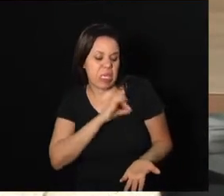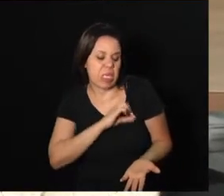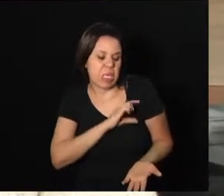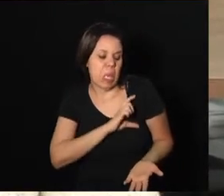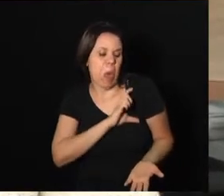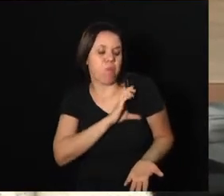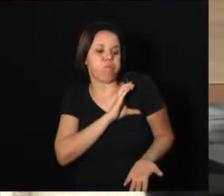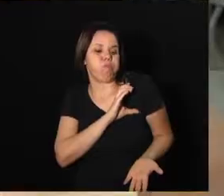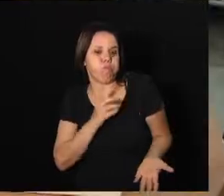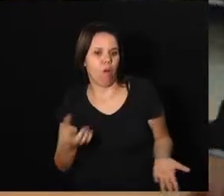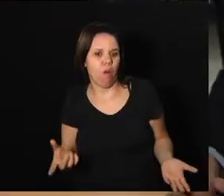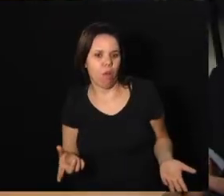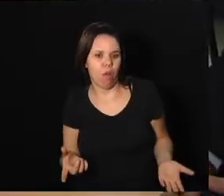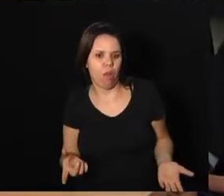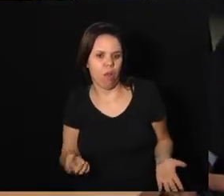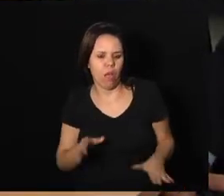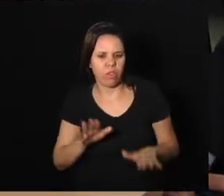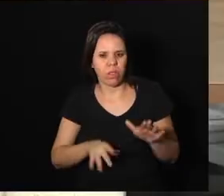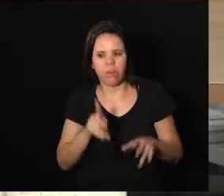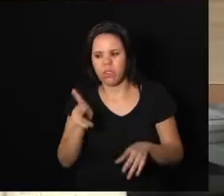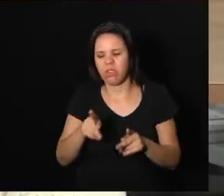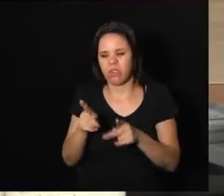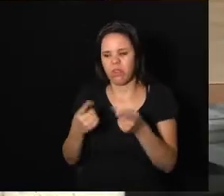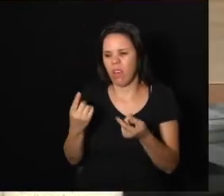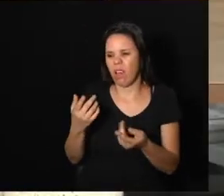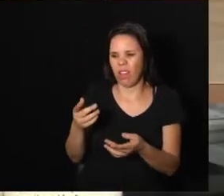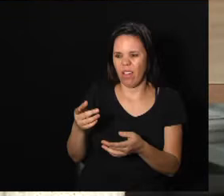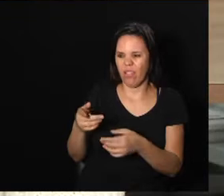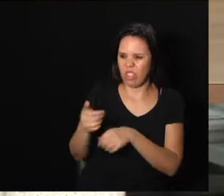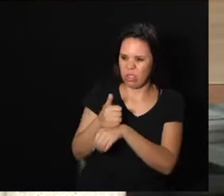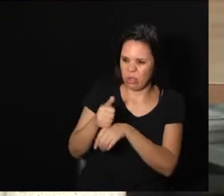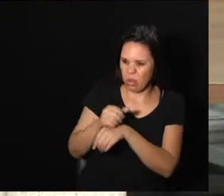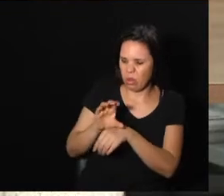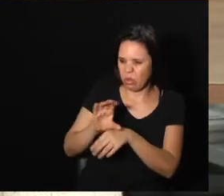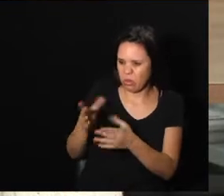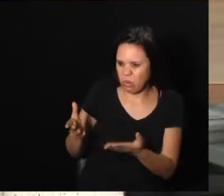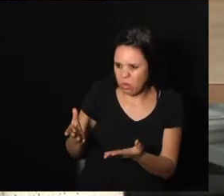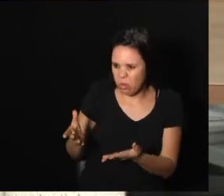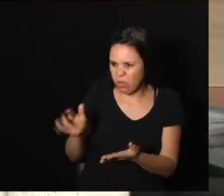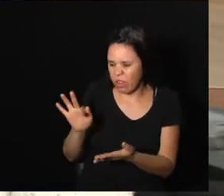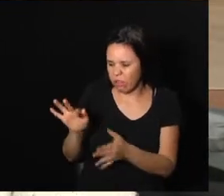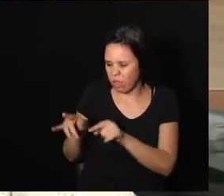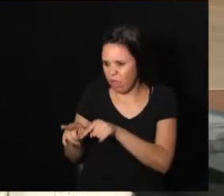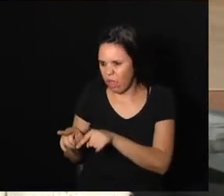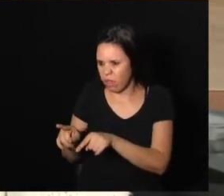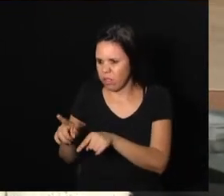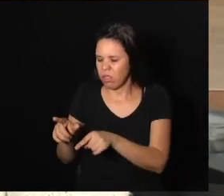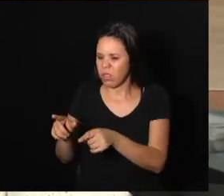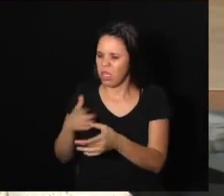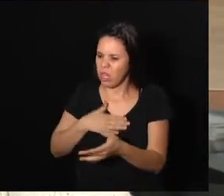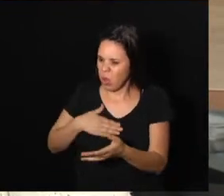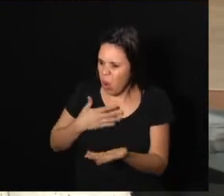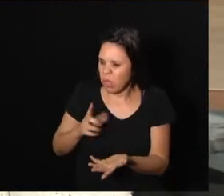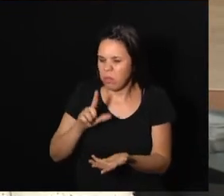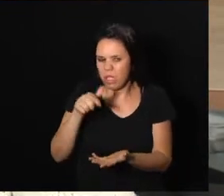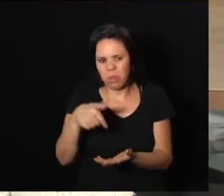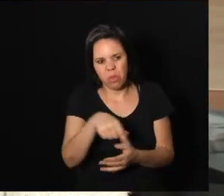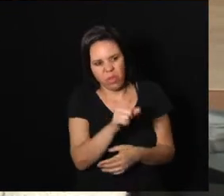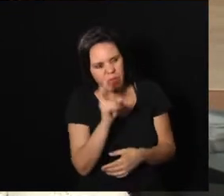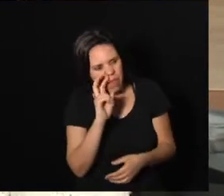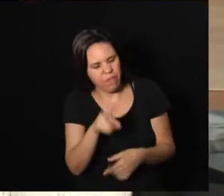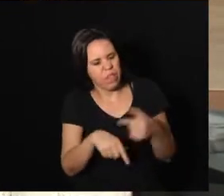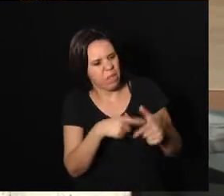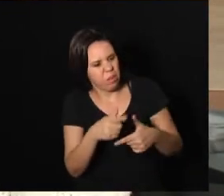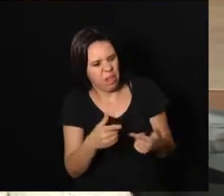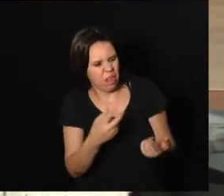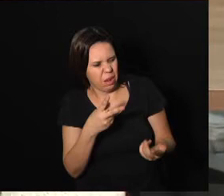salários altos... Mas se ela não tem muita aptidão para aquilo? E é onde entra de novo a reescolha profissional. Até